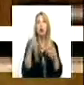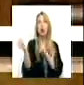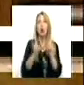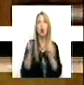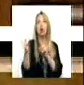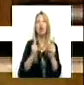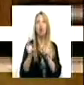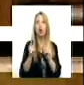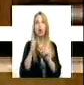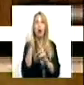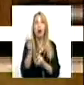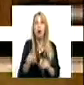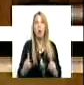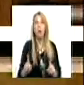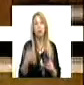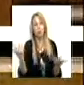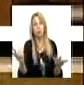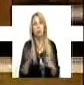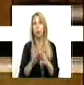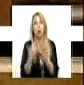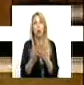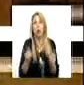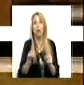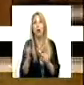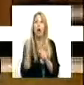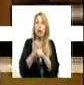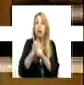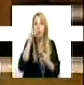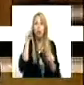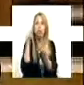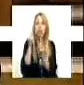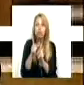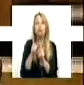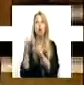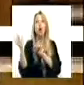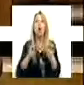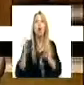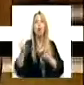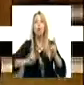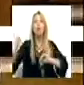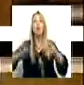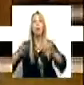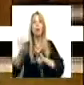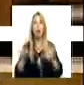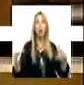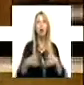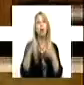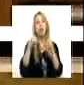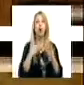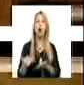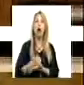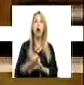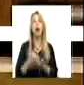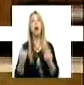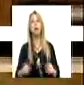a trabalhar para uma mobilidade alternativa, mas apenas para a arrecadação de receita. Há outras matérias às quais o PEV